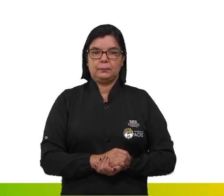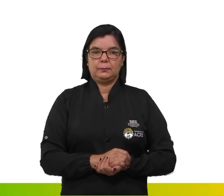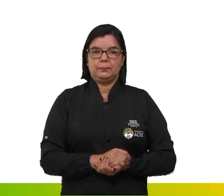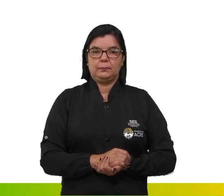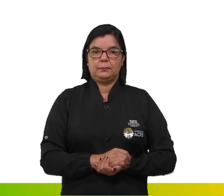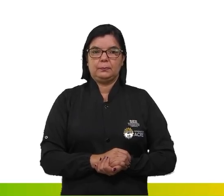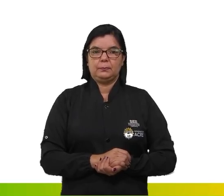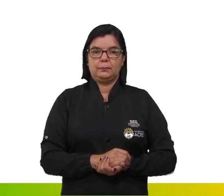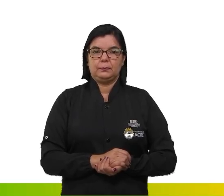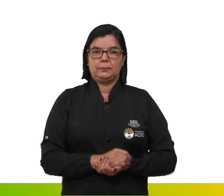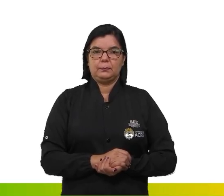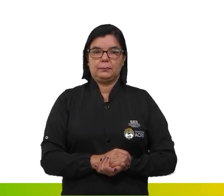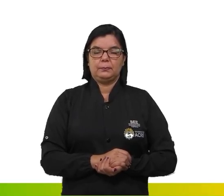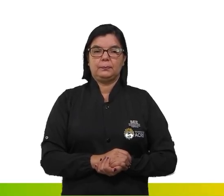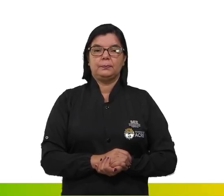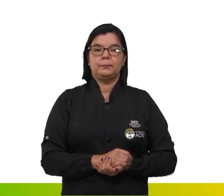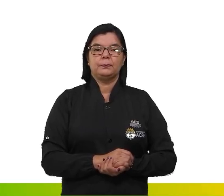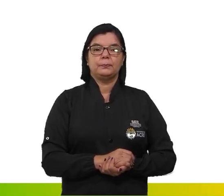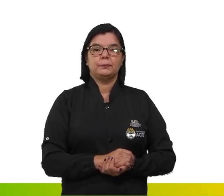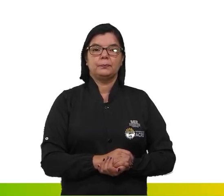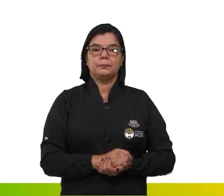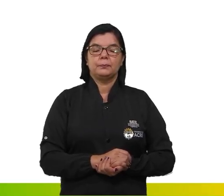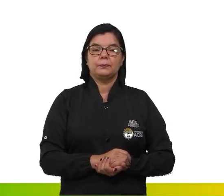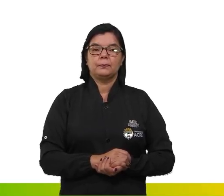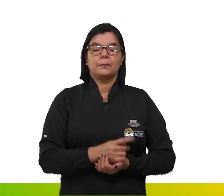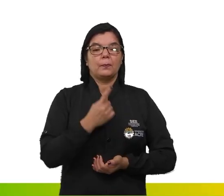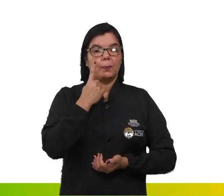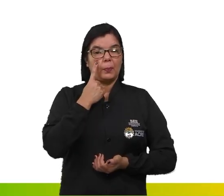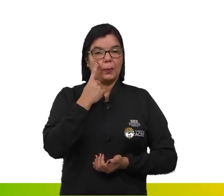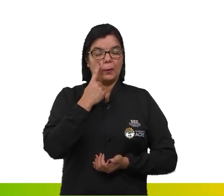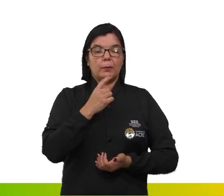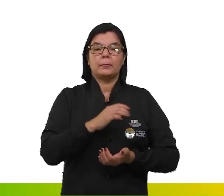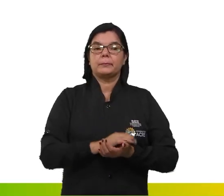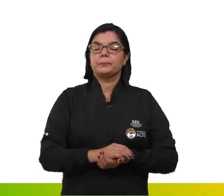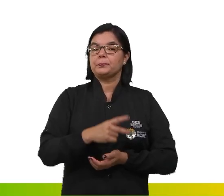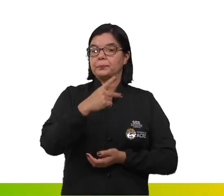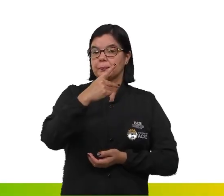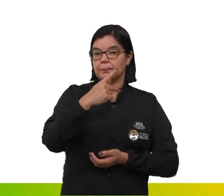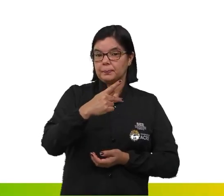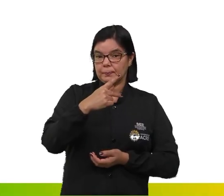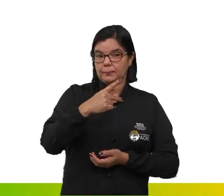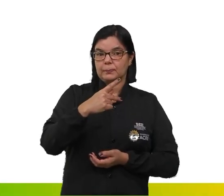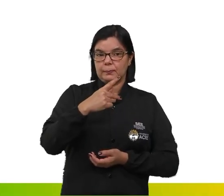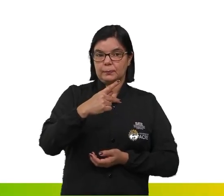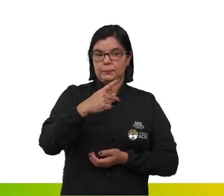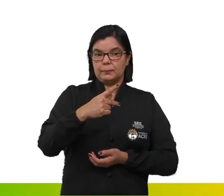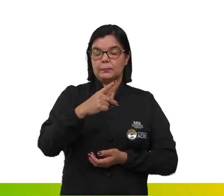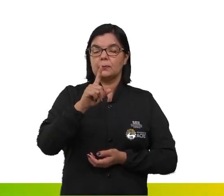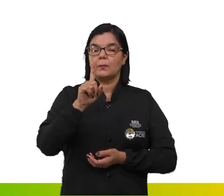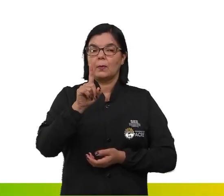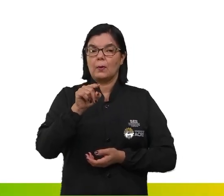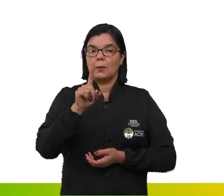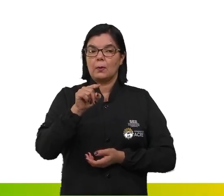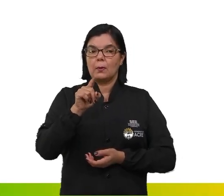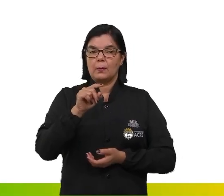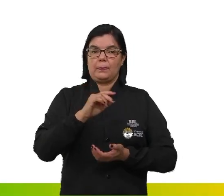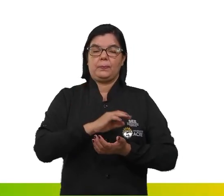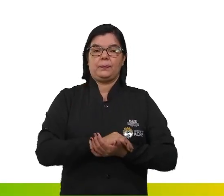CM e CM. Vamos determinar o perímetro. O perímetro, então, que eu vou colocar aqui,